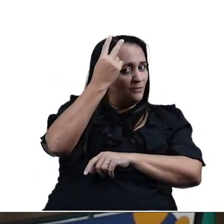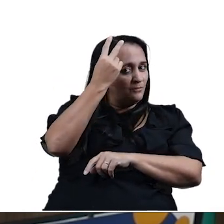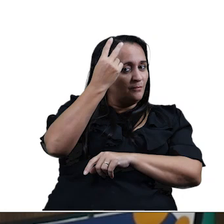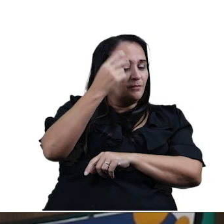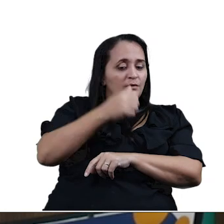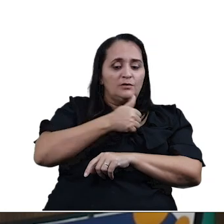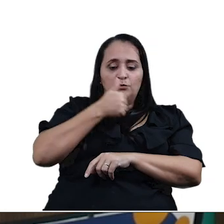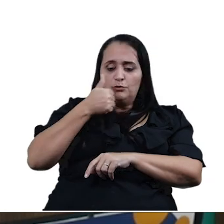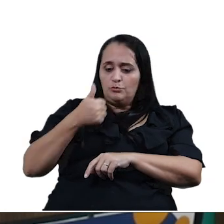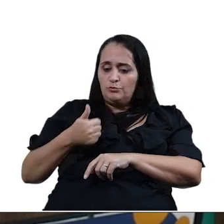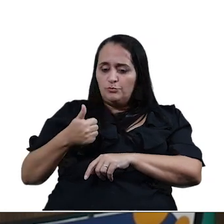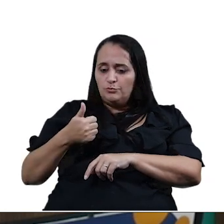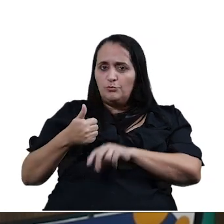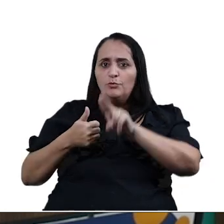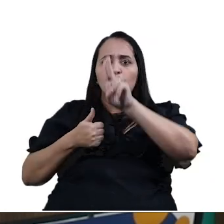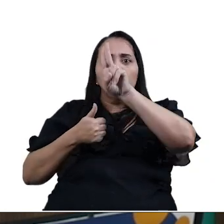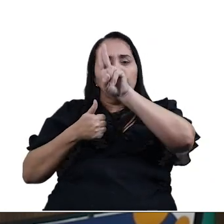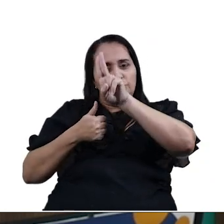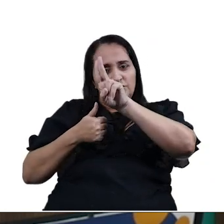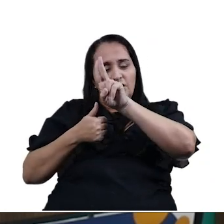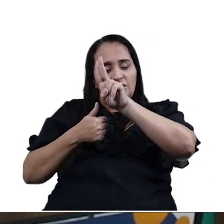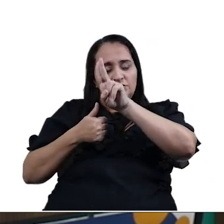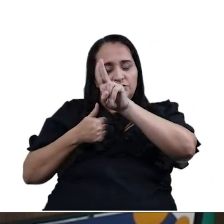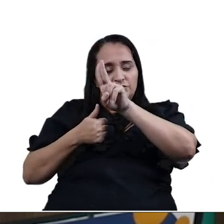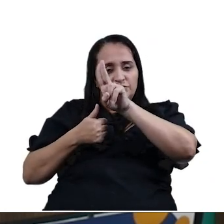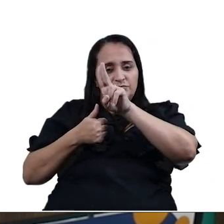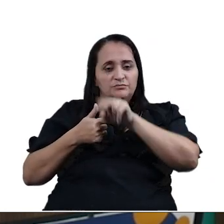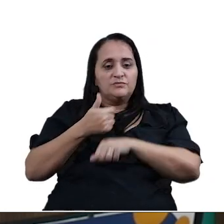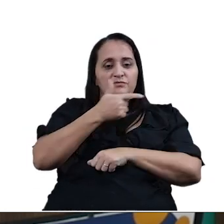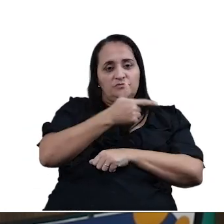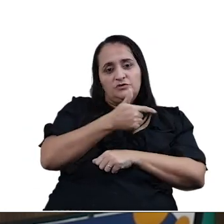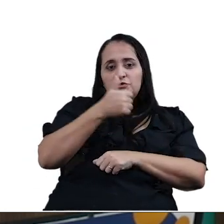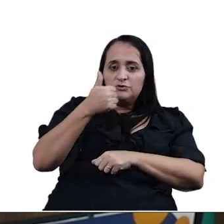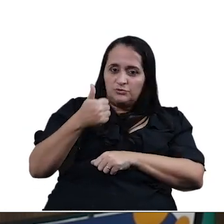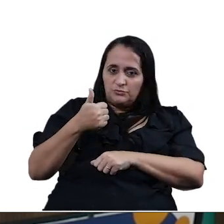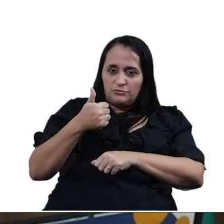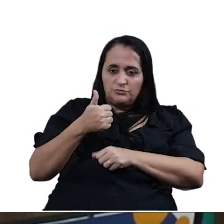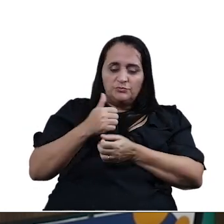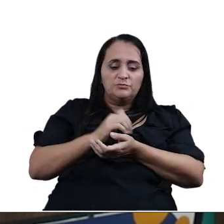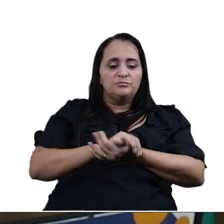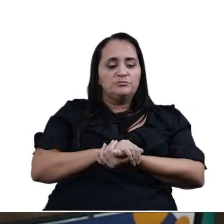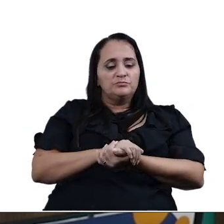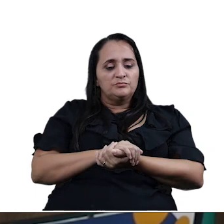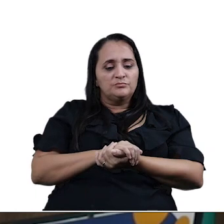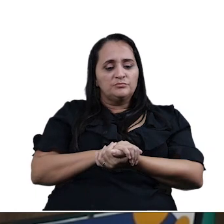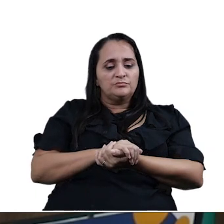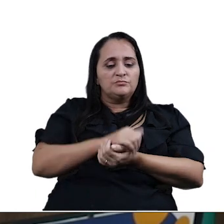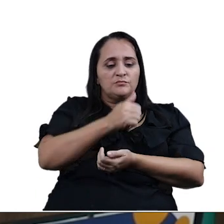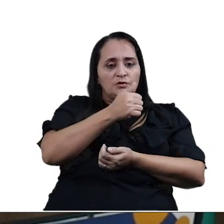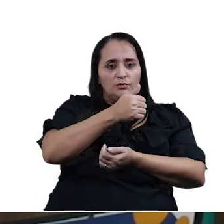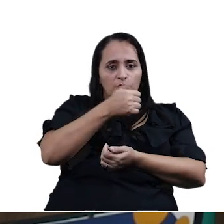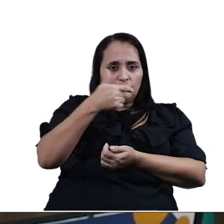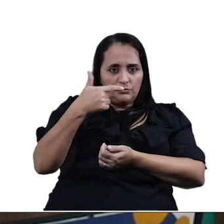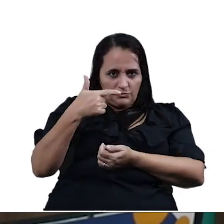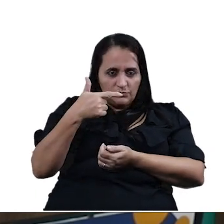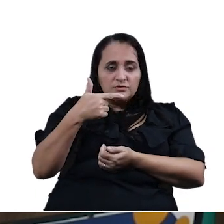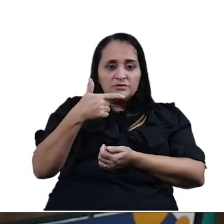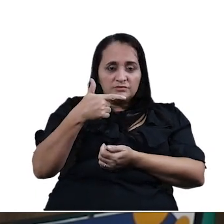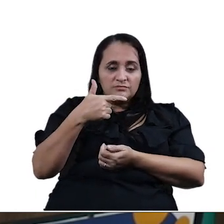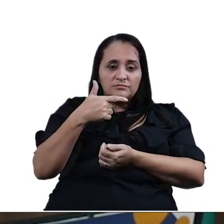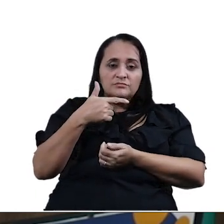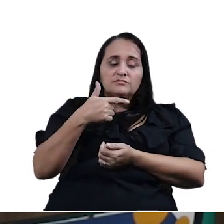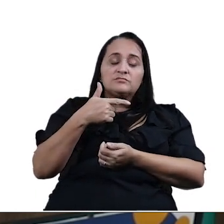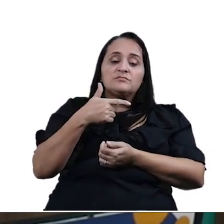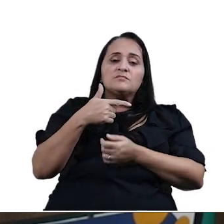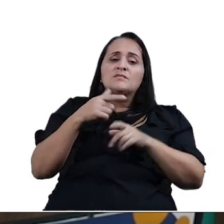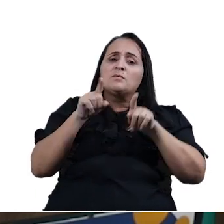E o 1 passou a ser unidade, que aí seria aqui 21. O 12